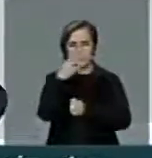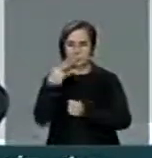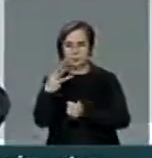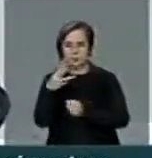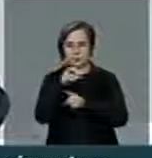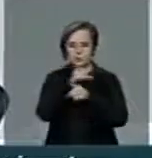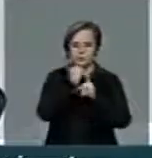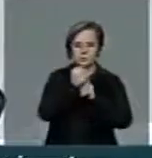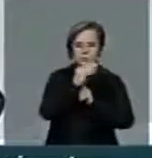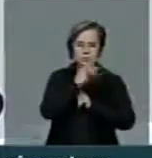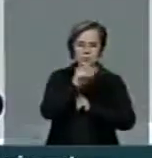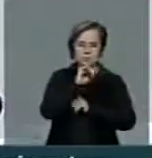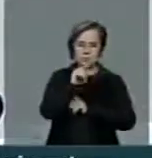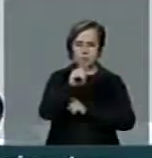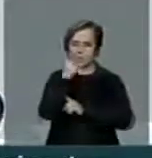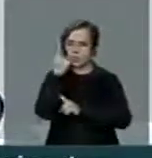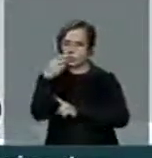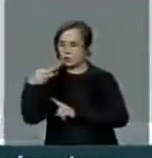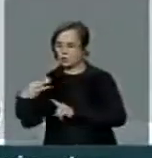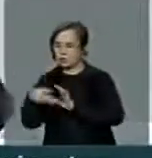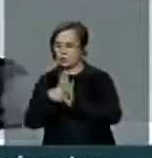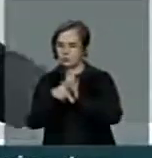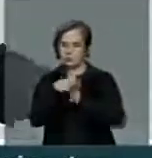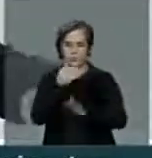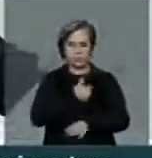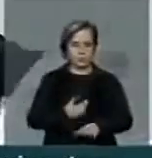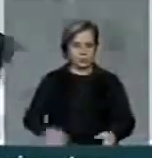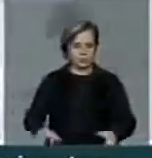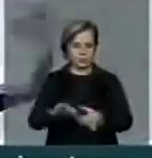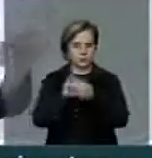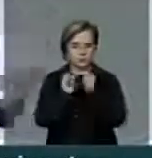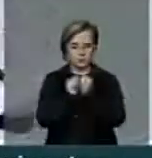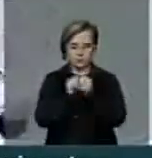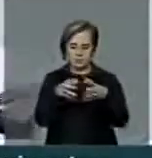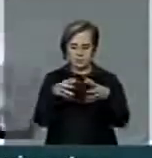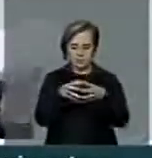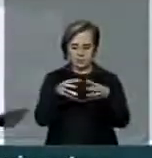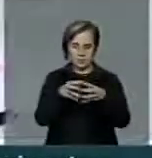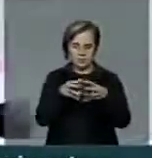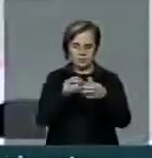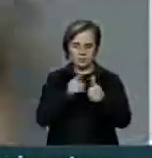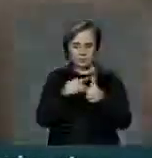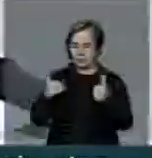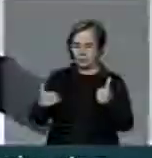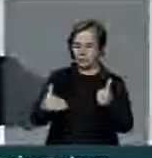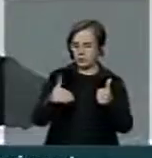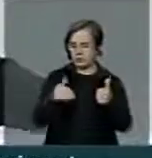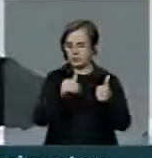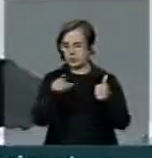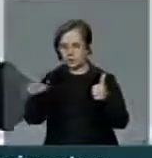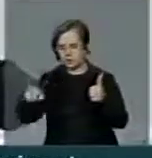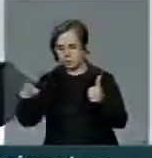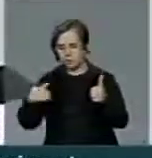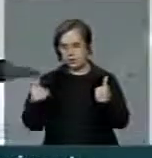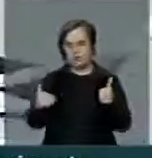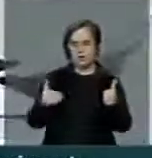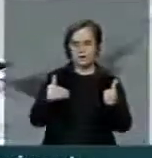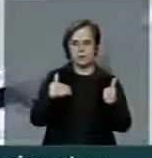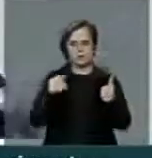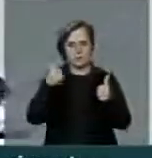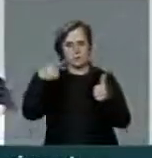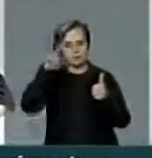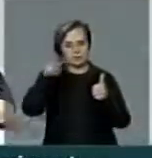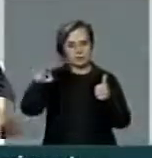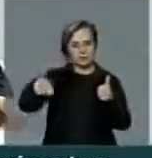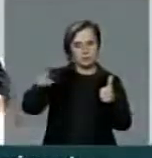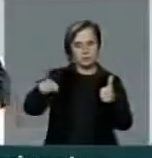e 1/3 de governo. Faz parte desse grupo, além do Ministério da Agricultura, do Ministério do Desenvolvimento Agrário e do Ministério do